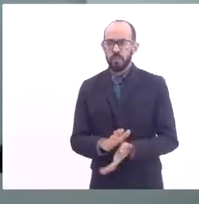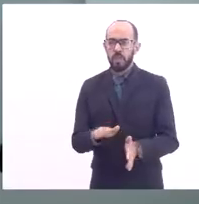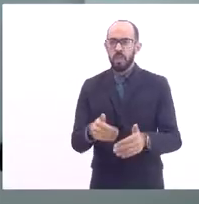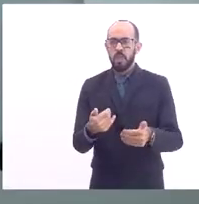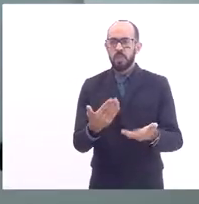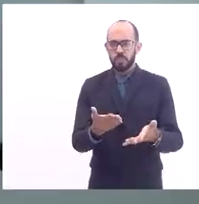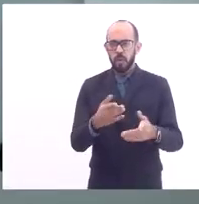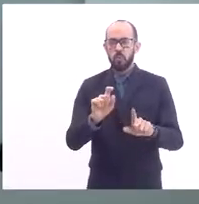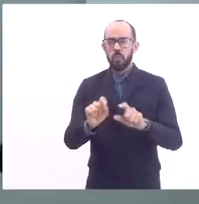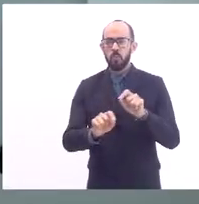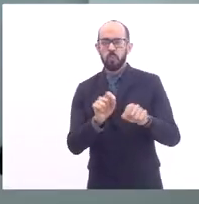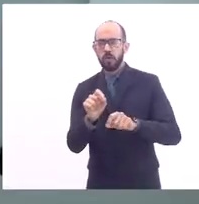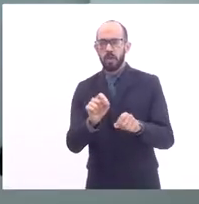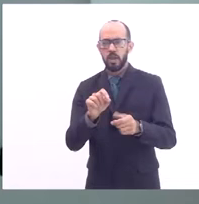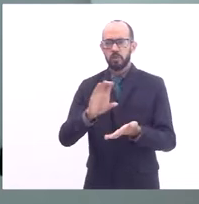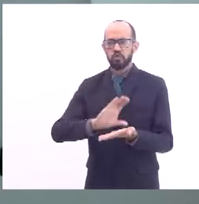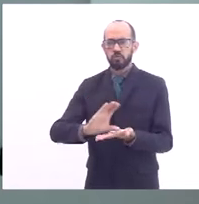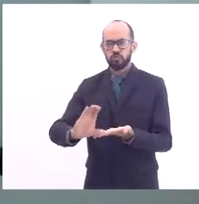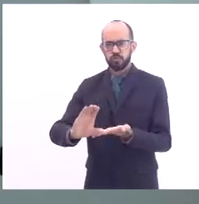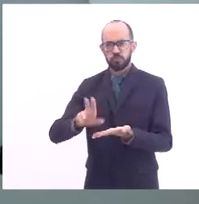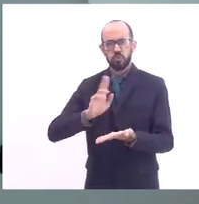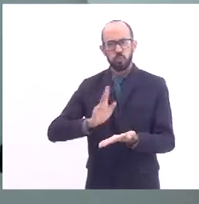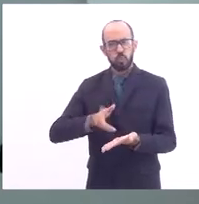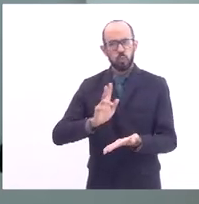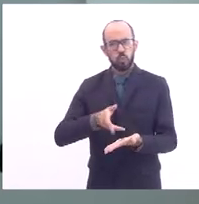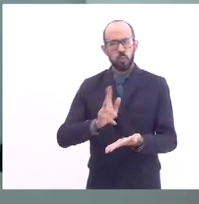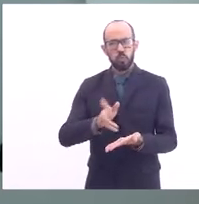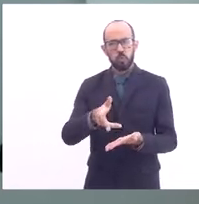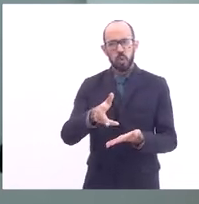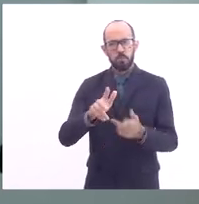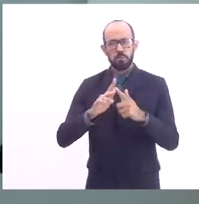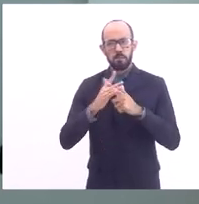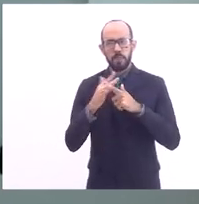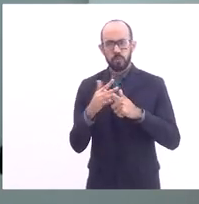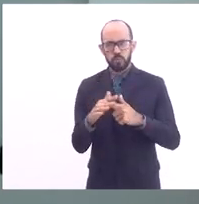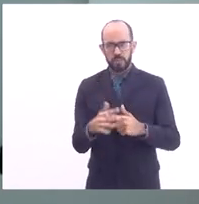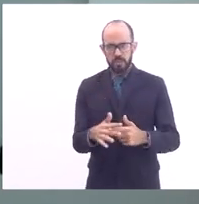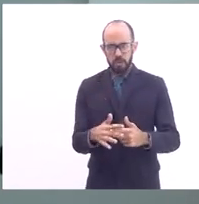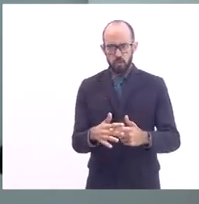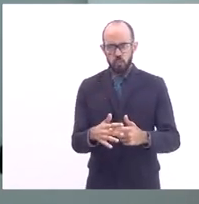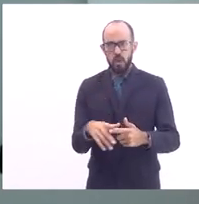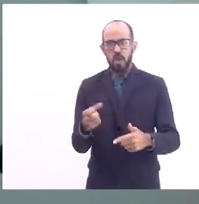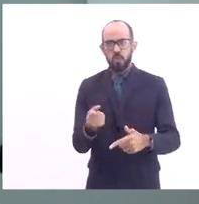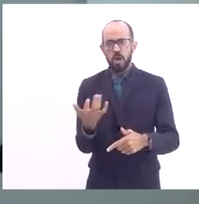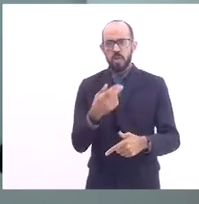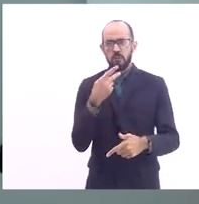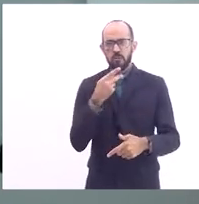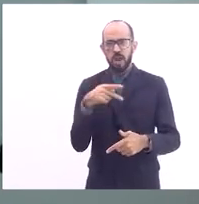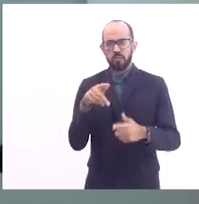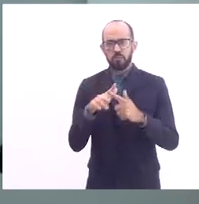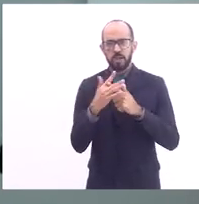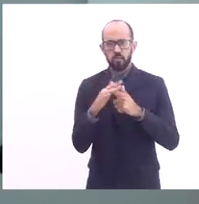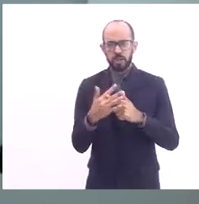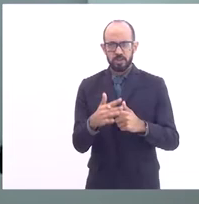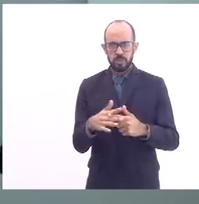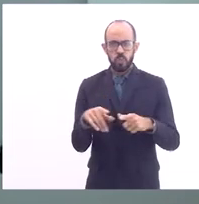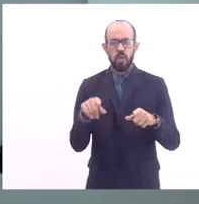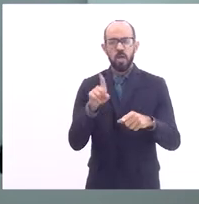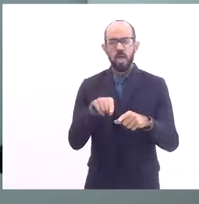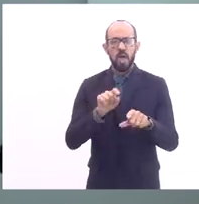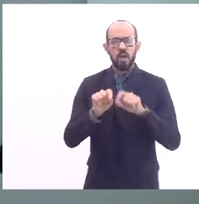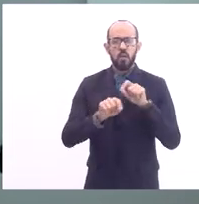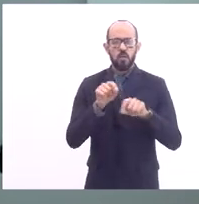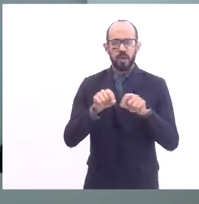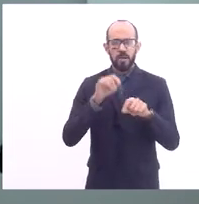É manter o investimento consistente de expansão, manutenção, né, que aí, quando eu falo de manutenção, é toda a parte de